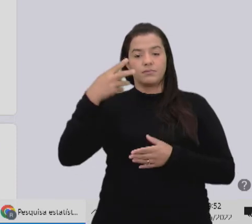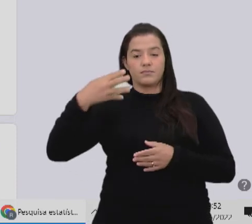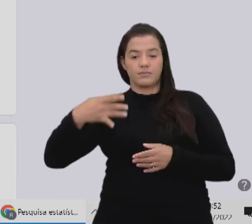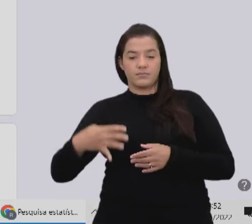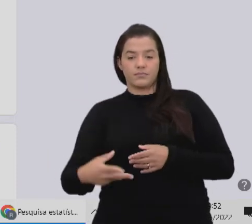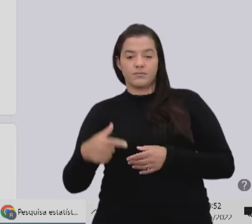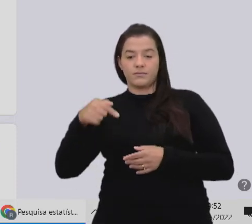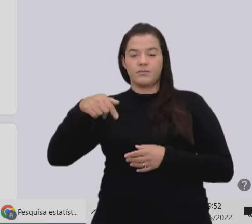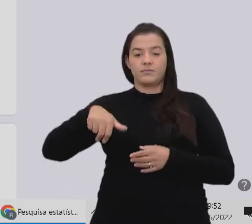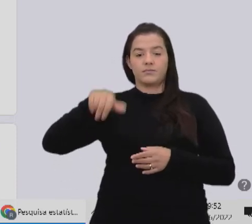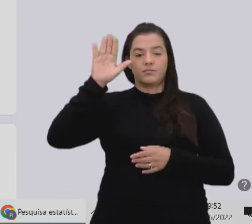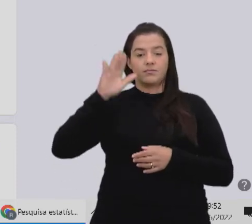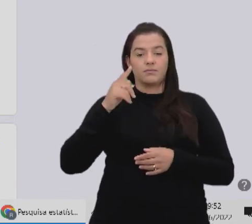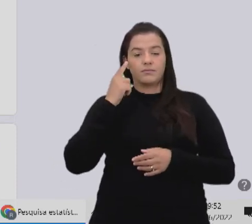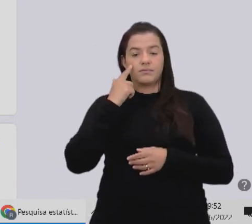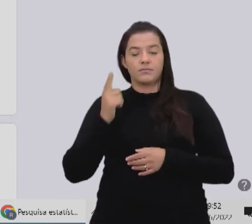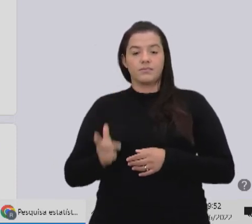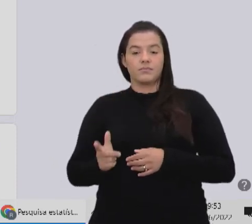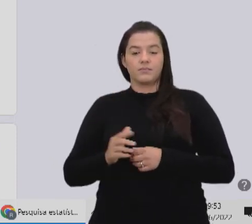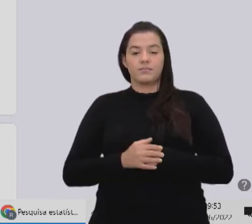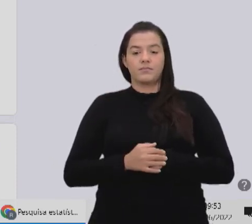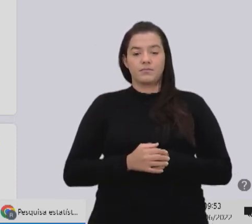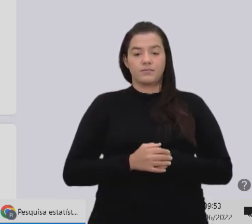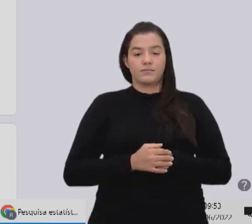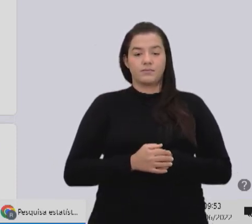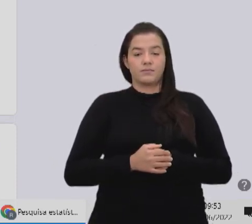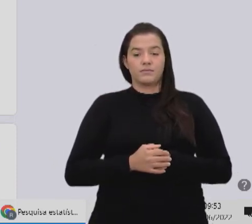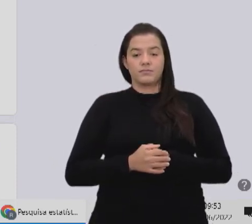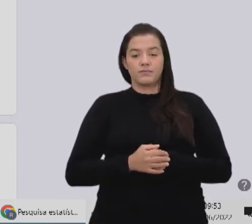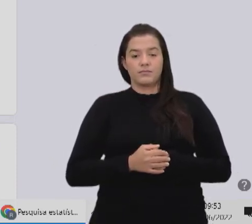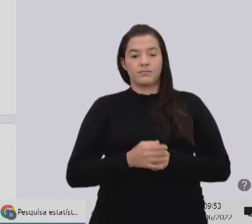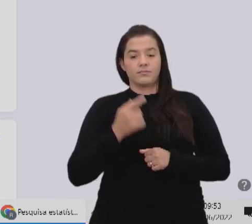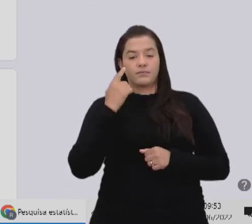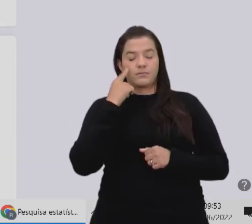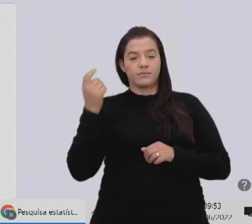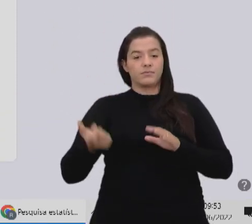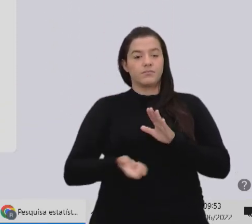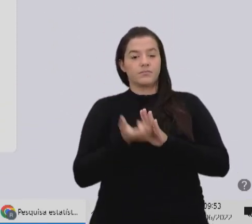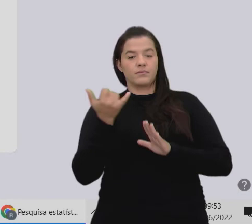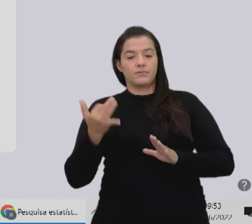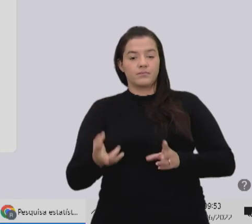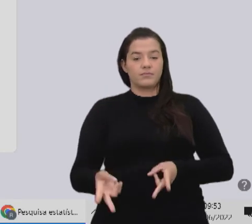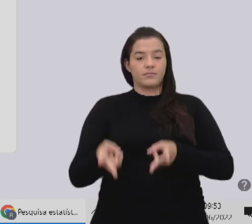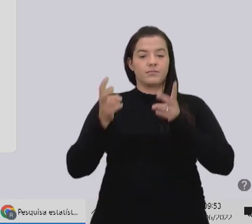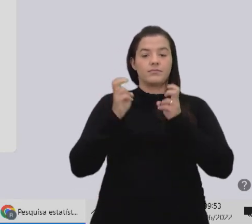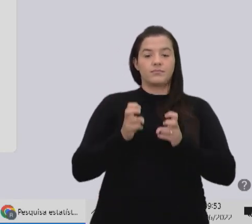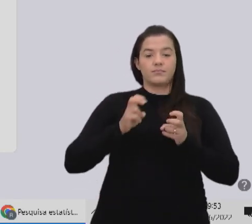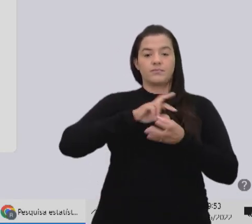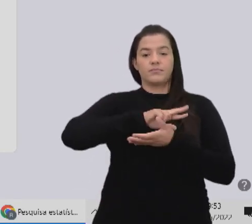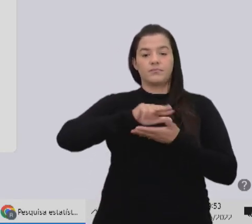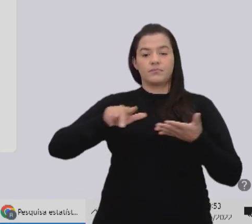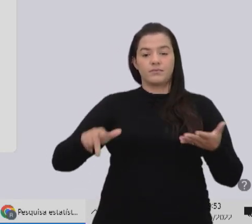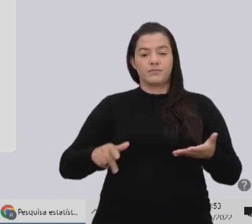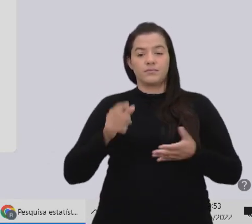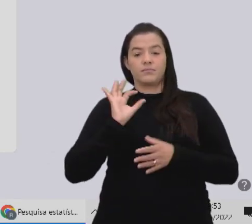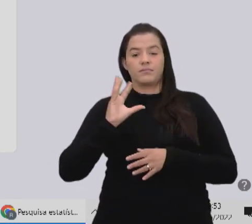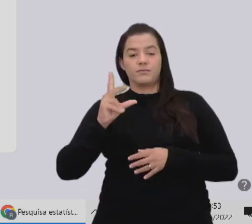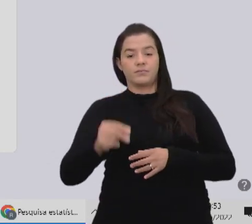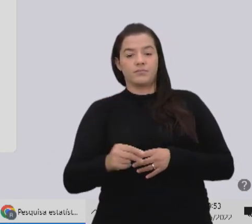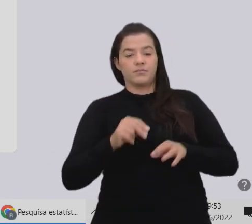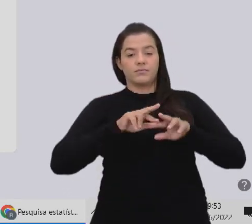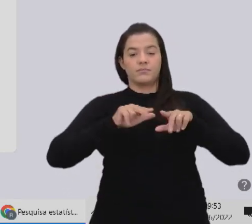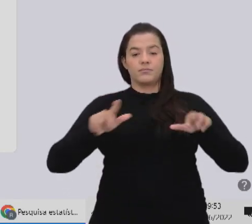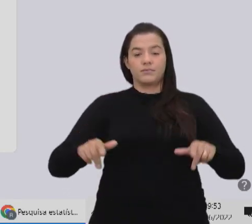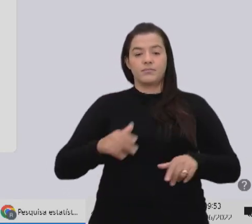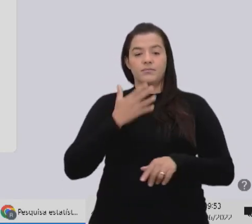6, 7 ou mais. Aí eu tenho aqui a porcentagem e a quantidade. Ó, vocês estão assistindo a gente, vocês estão percebendo qual Faz toda a diferença. Já